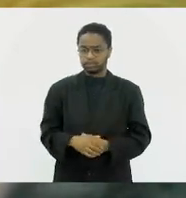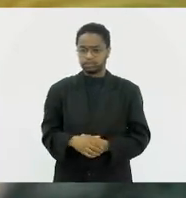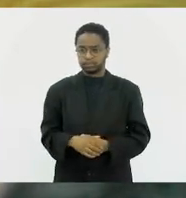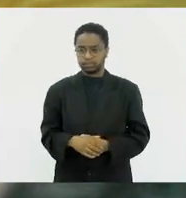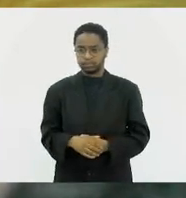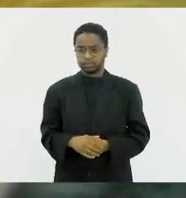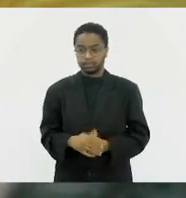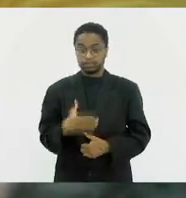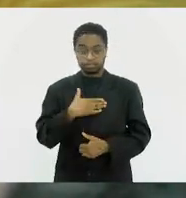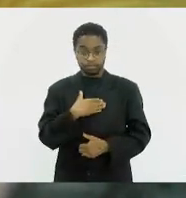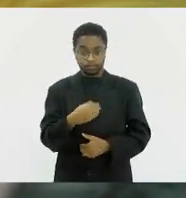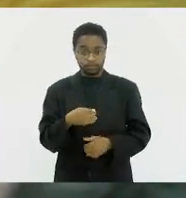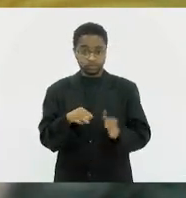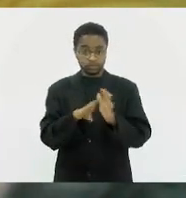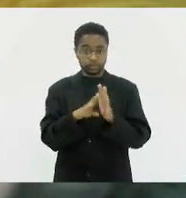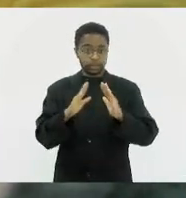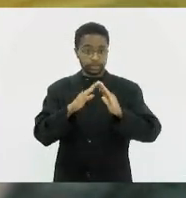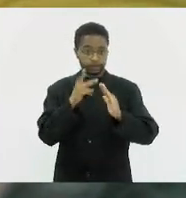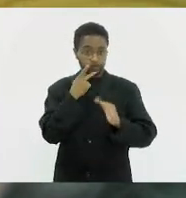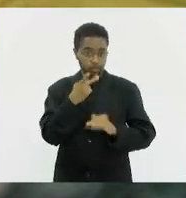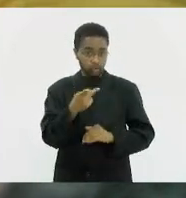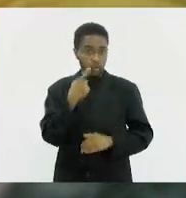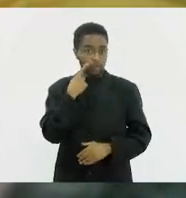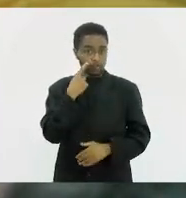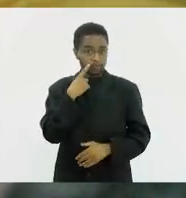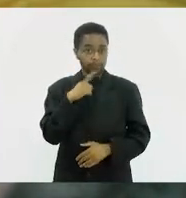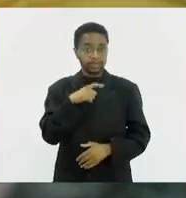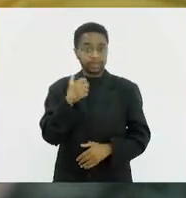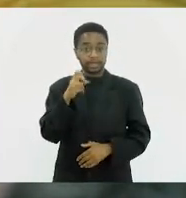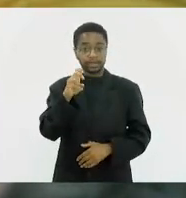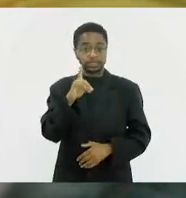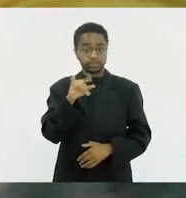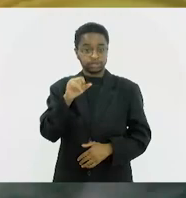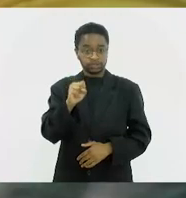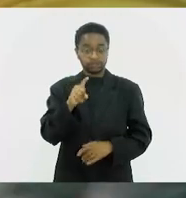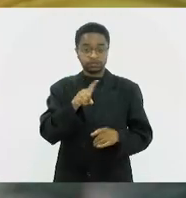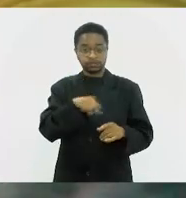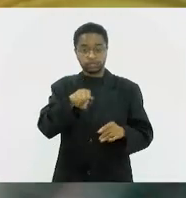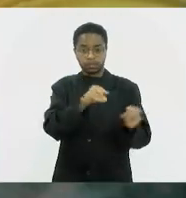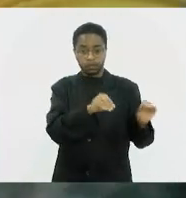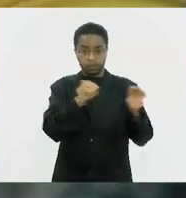Aí o meu filho chegou lá e falou, mãe, tem 15 dias para vocês mudarem daqui.